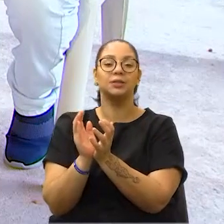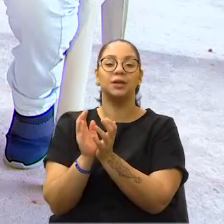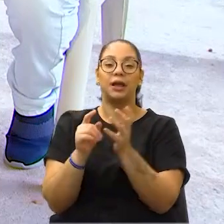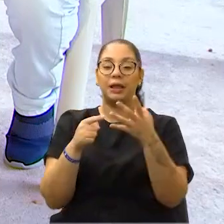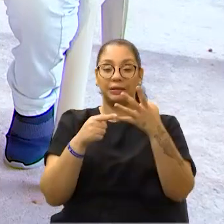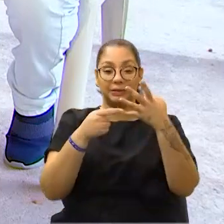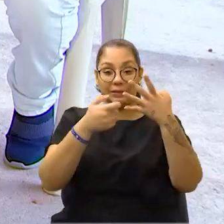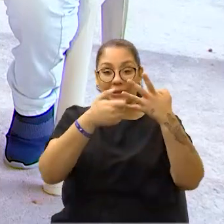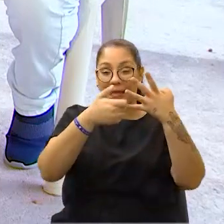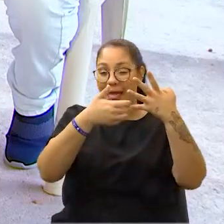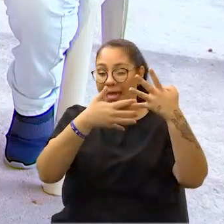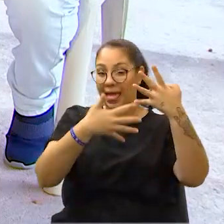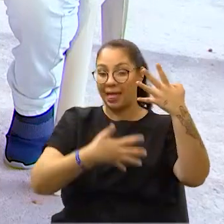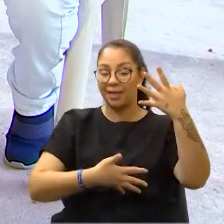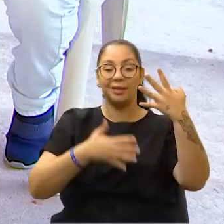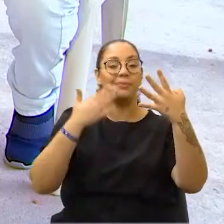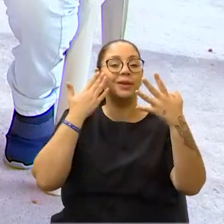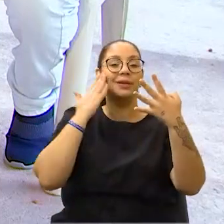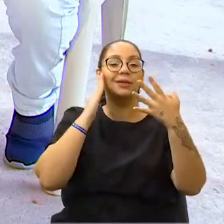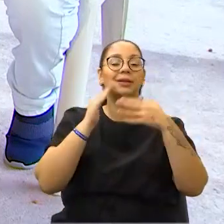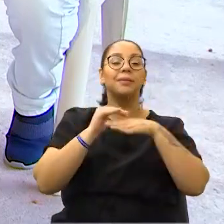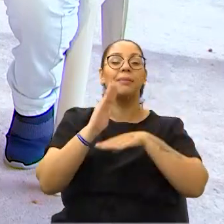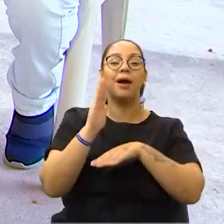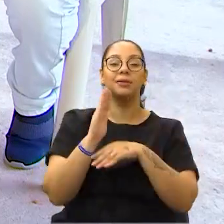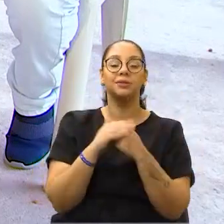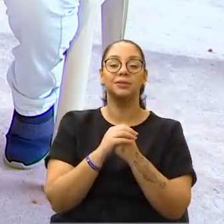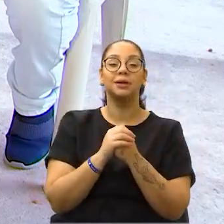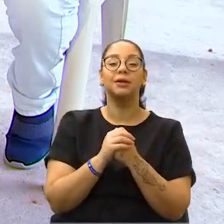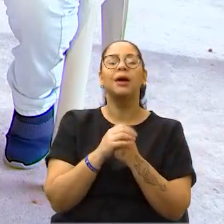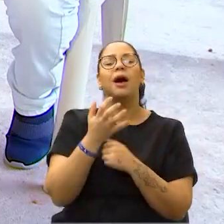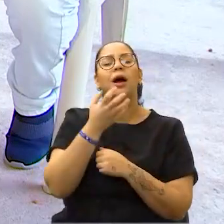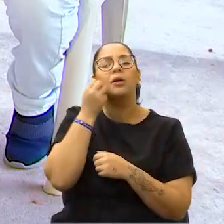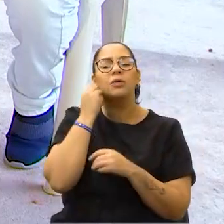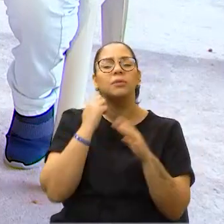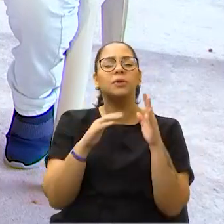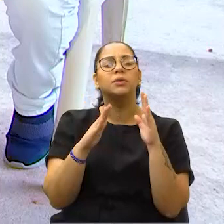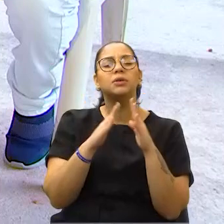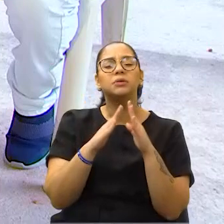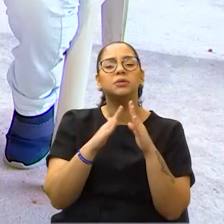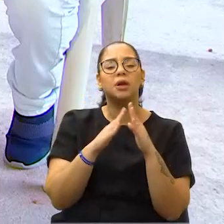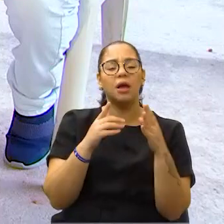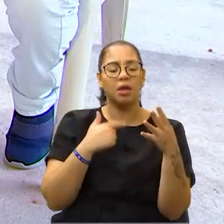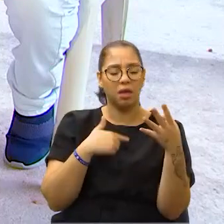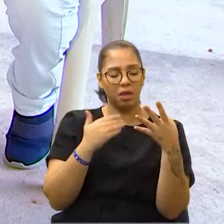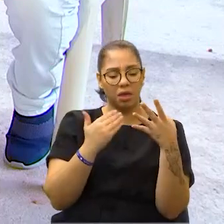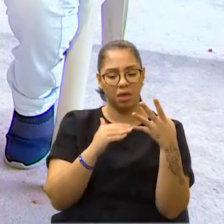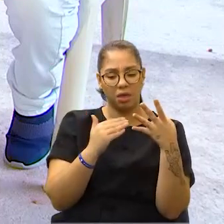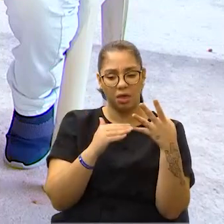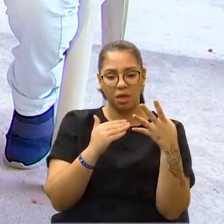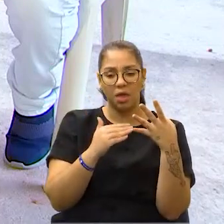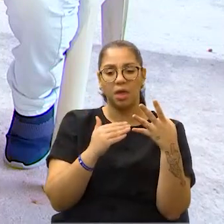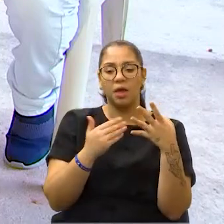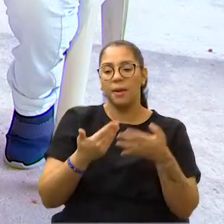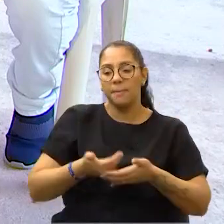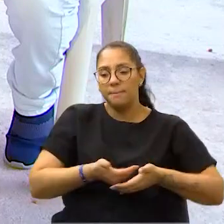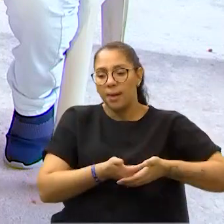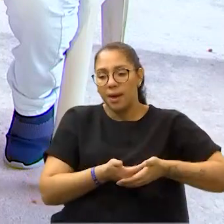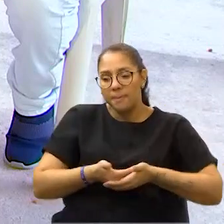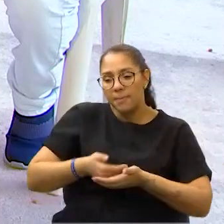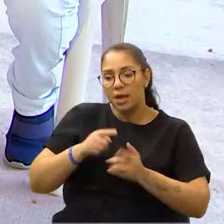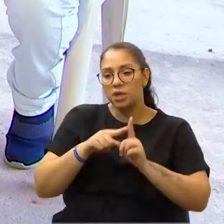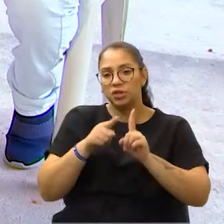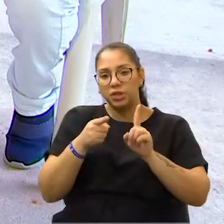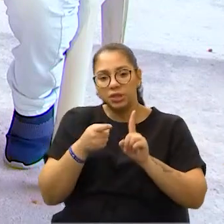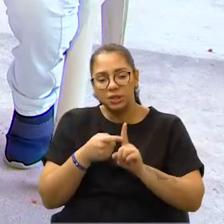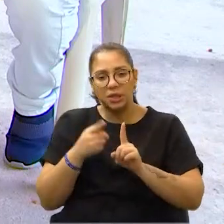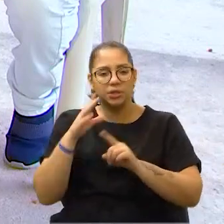categorias aqui dentro para a gente falar, para entender um pouco. Esse acolhimento residencial, eu estou vendo aqui bebê, gestante,